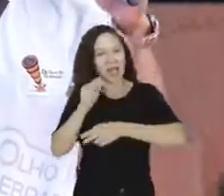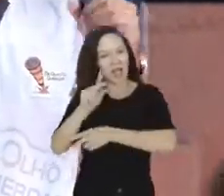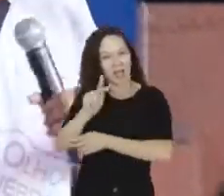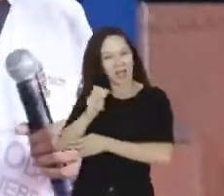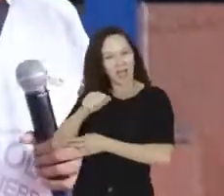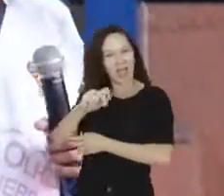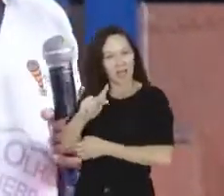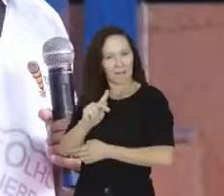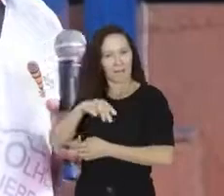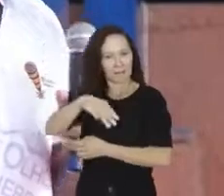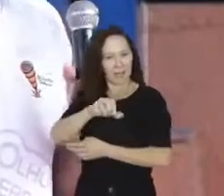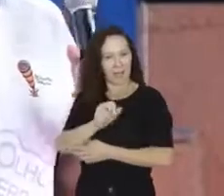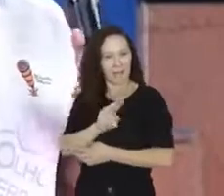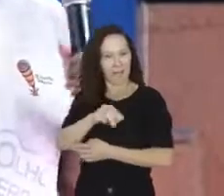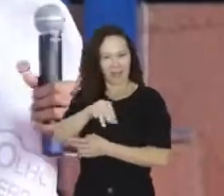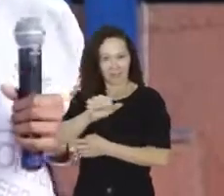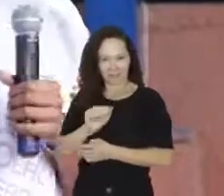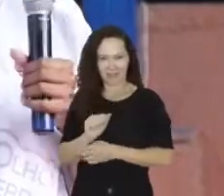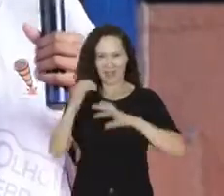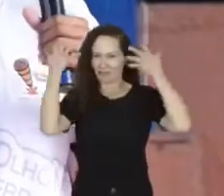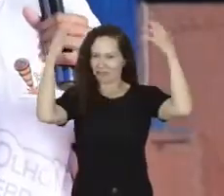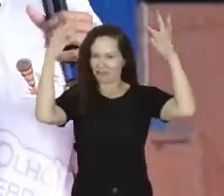pessoal!